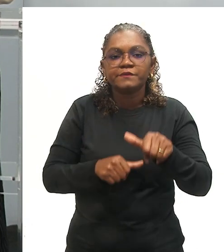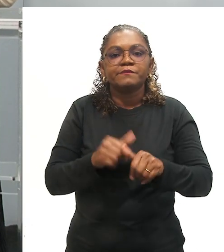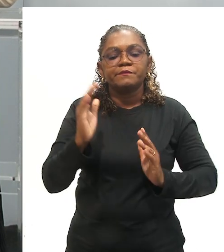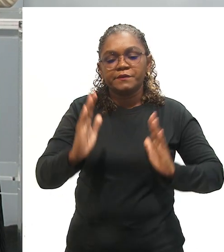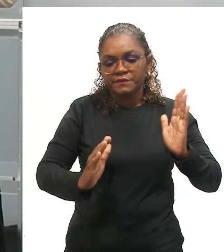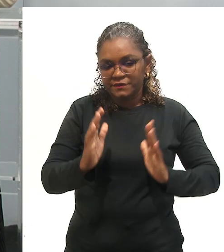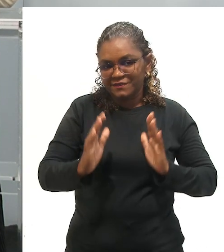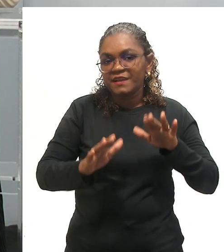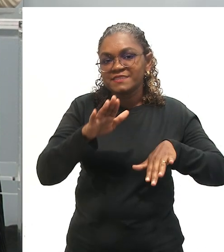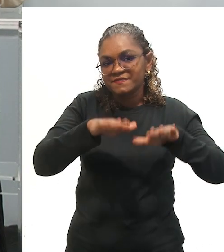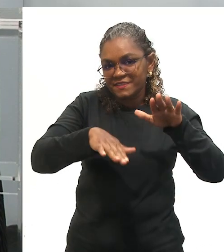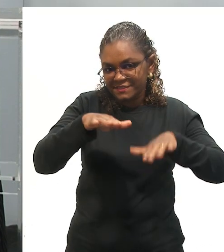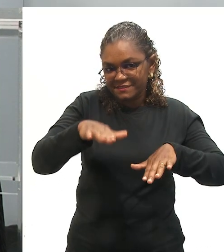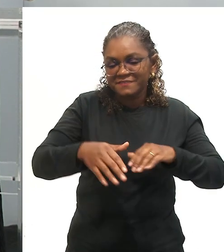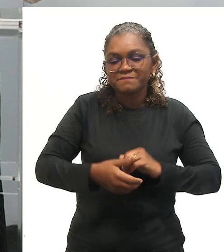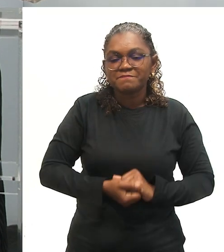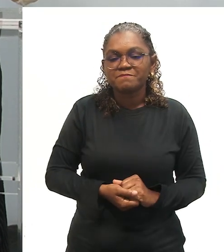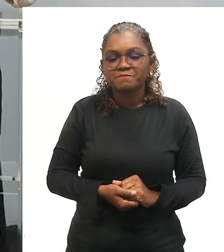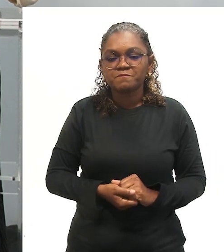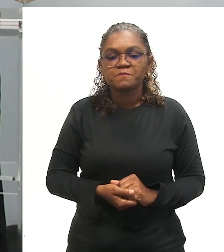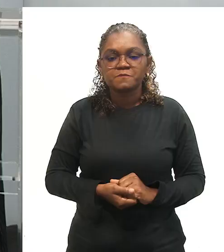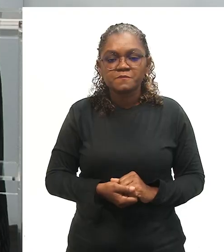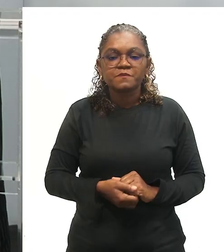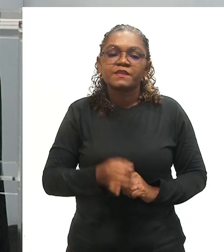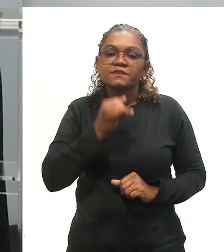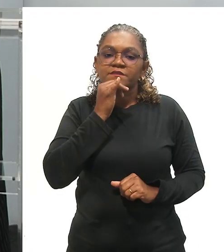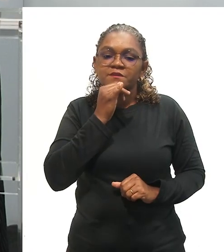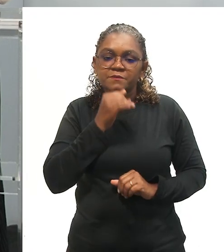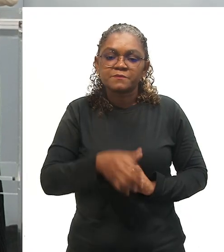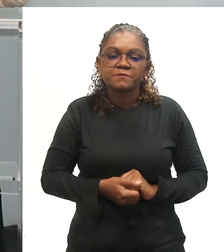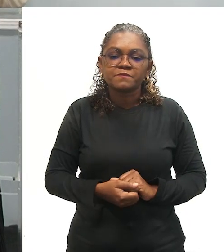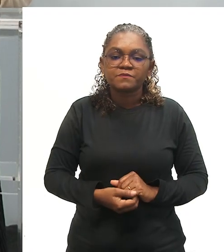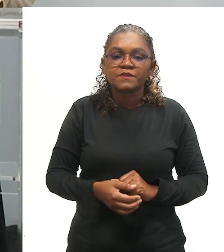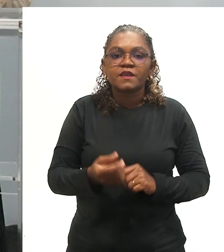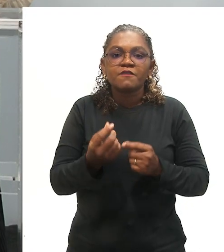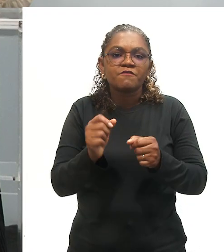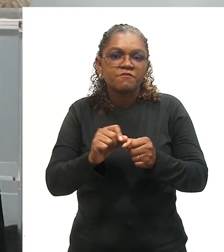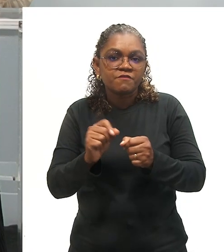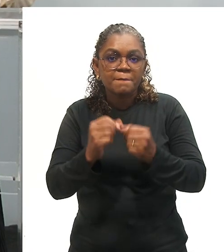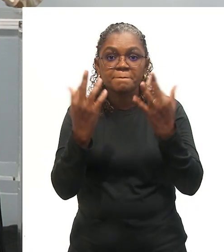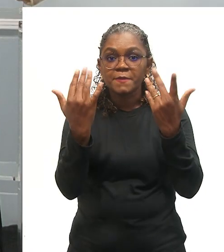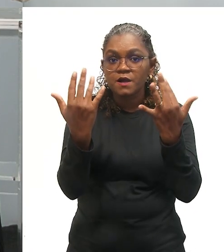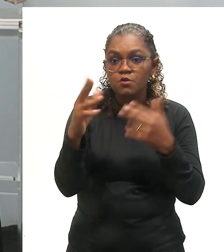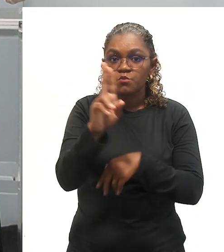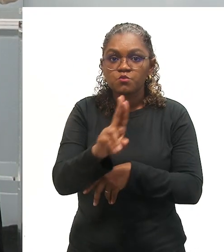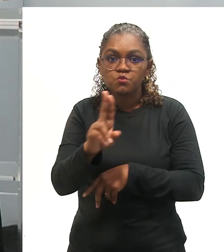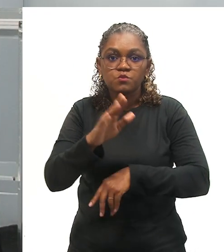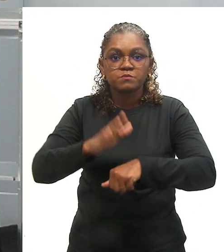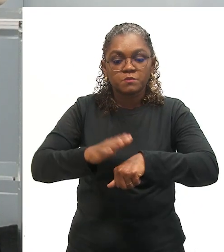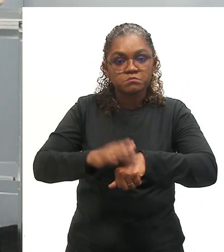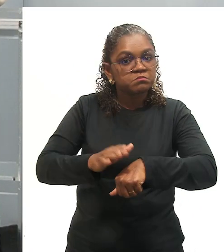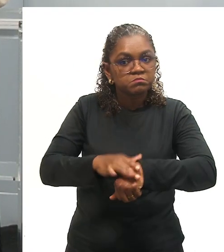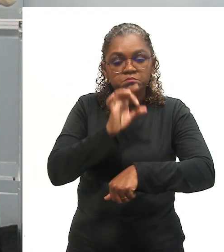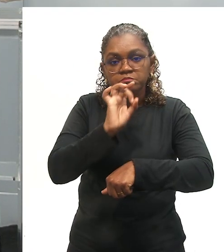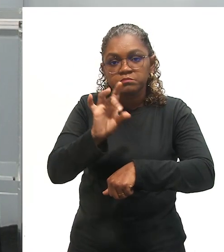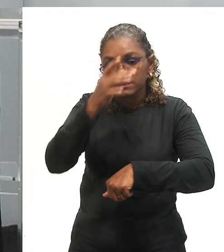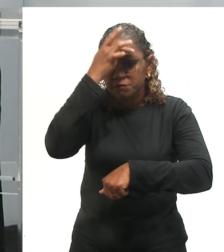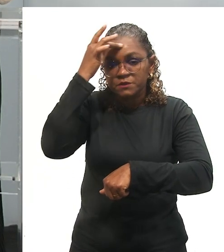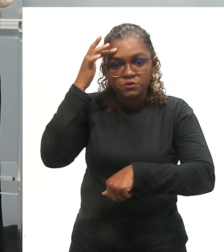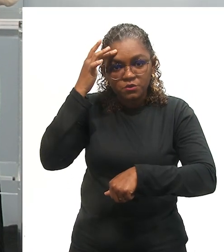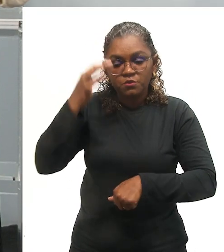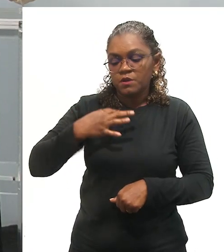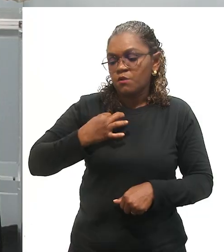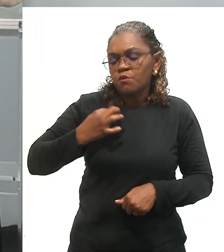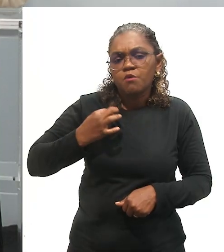muito mais comum a gente ser muito mais intensivo em mão de obra, fazia as coisas muito mais manual, quase que artesanato, as roupas eram super feitas manuais, os